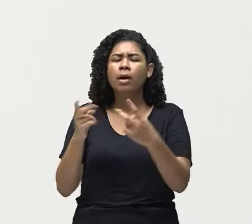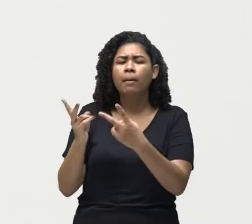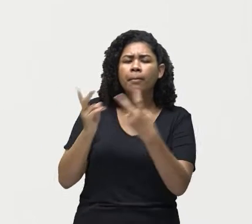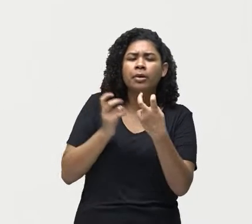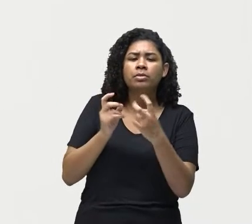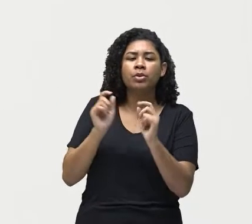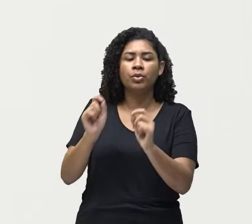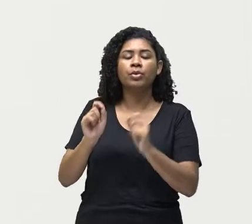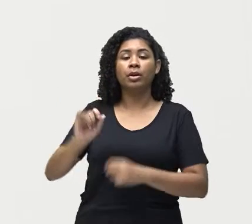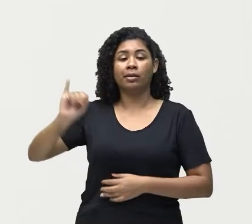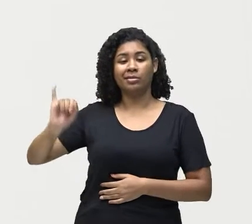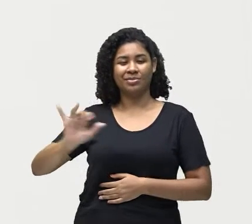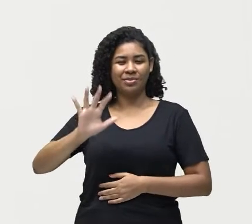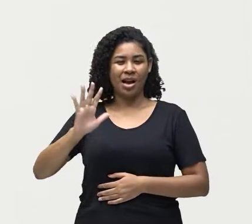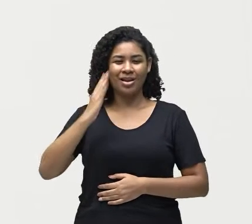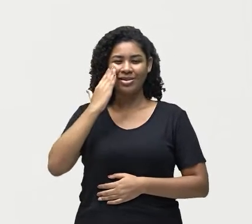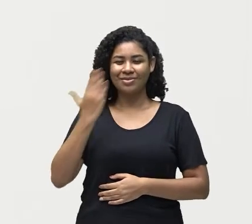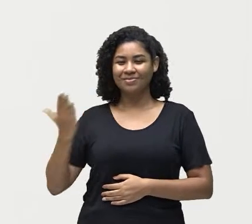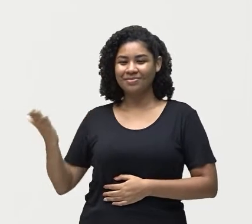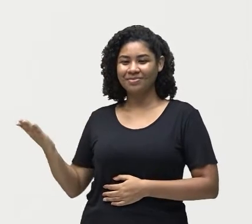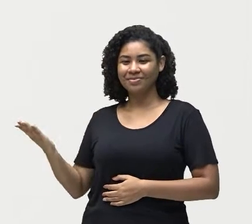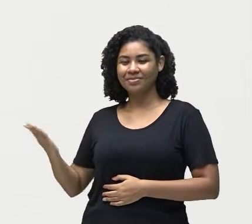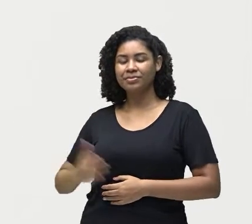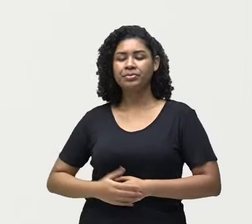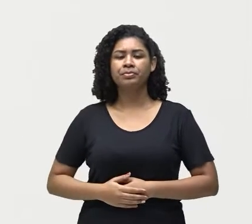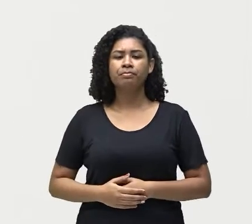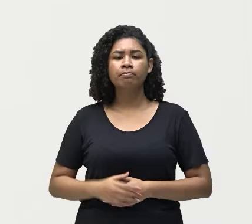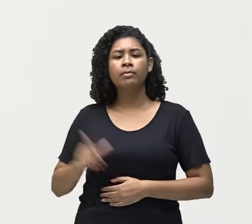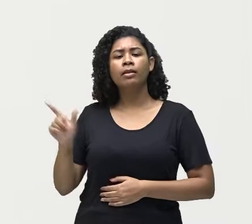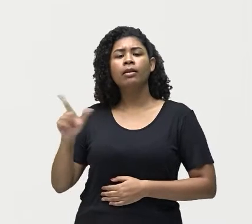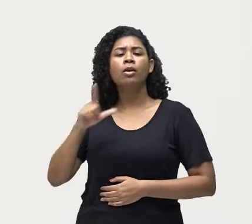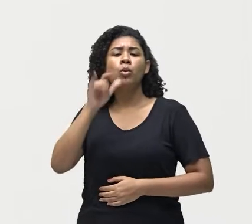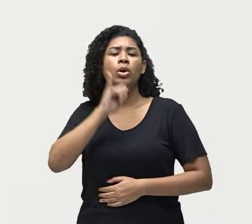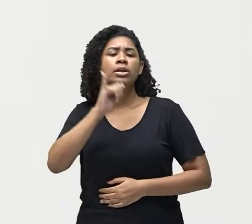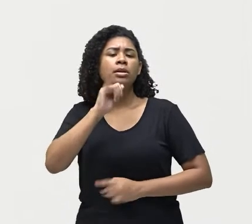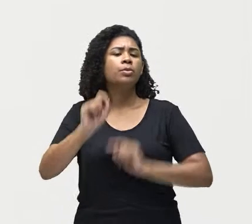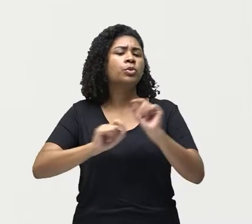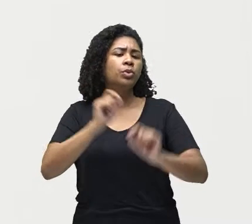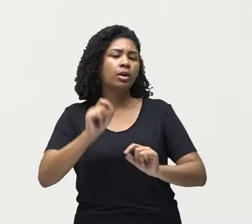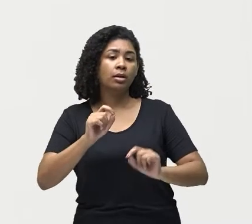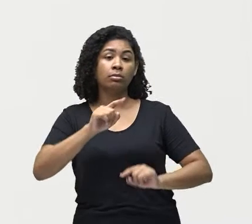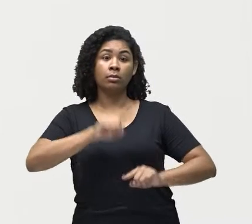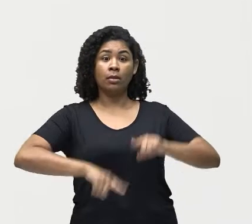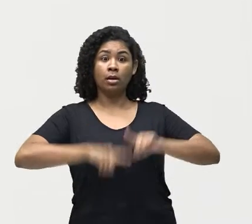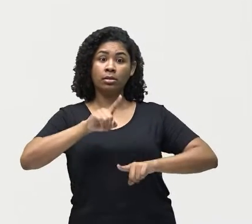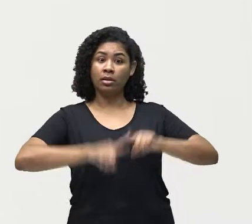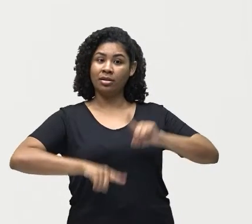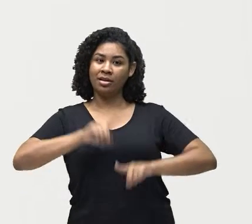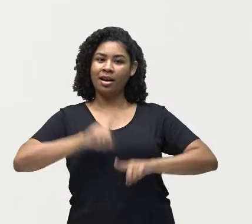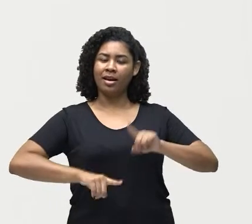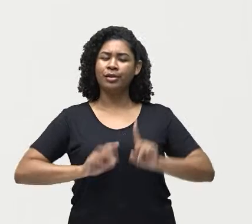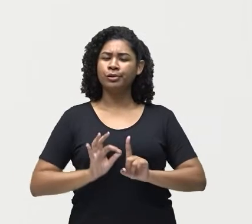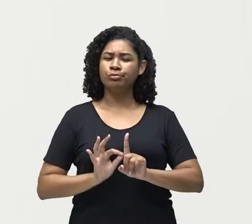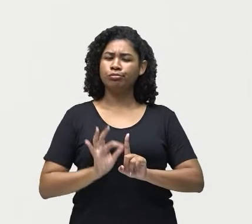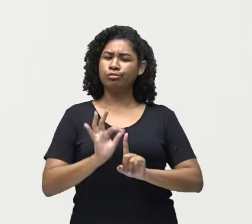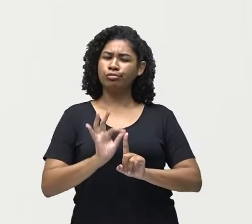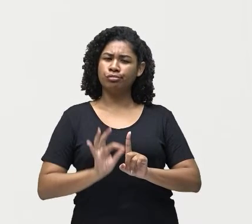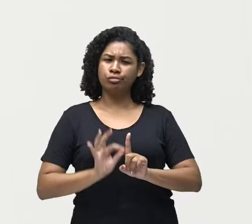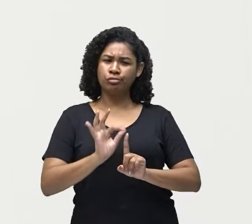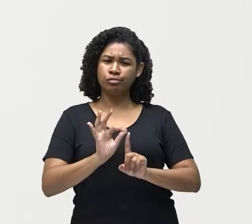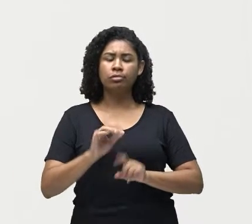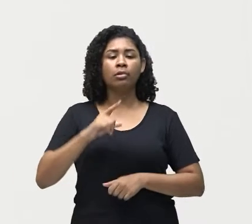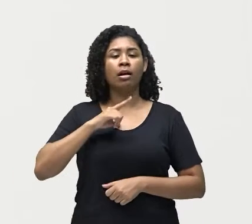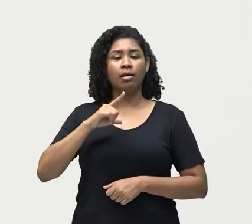nesses dois exemplos dessas imagens, a gente tem exemplos de máquinas térmicas, onde ela faz o quê? Trocas